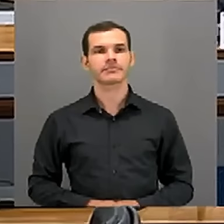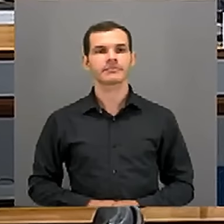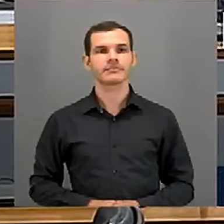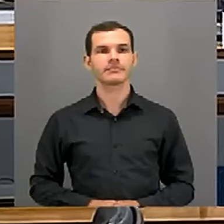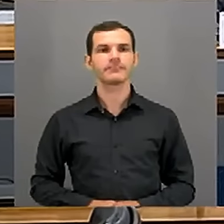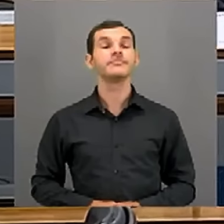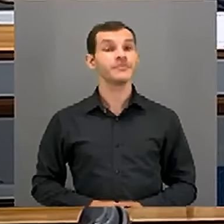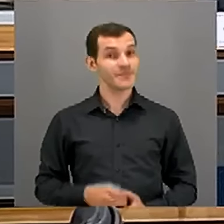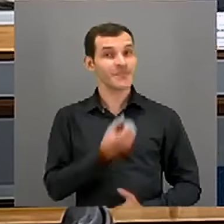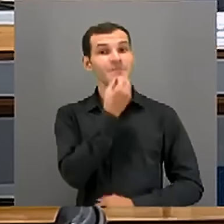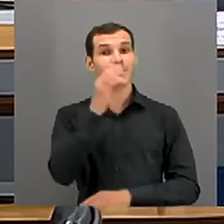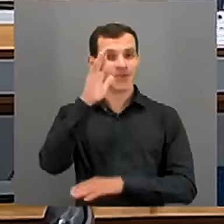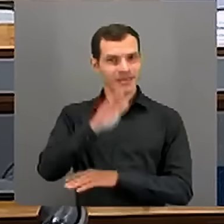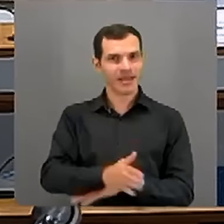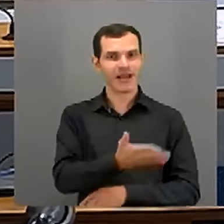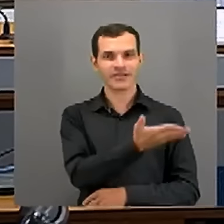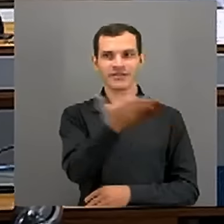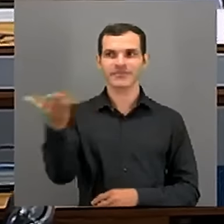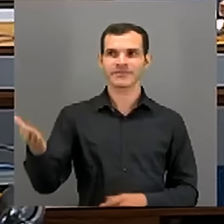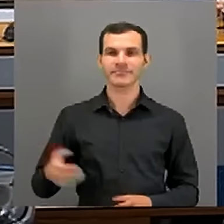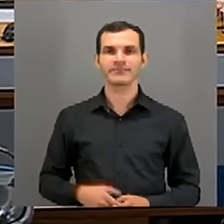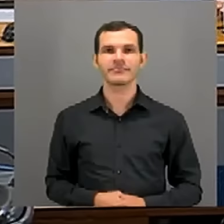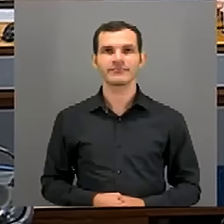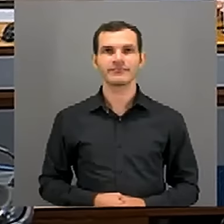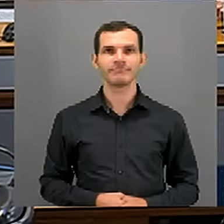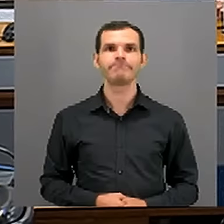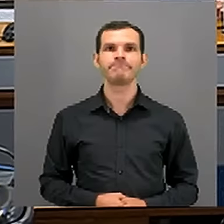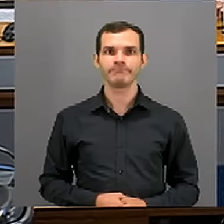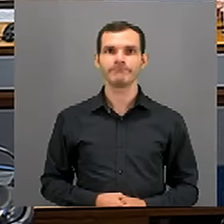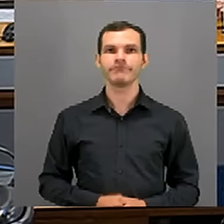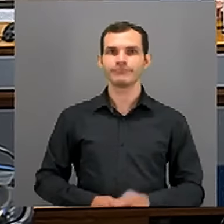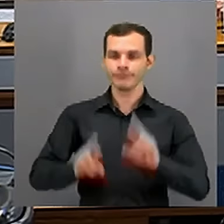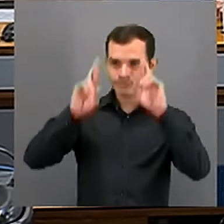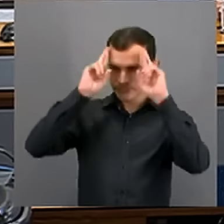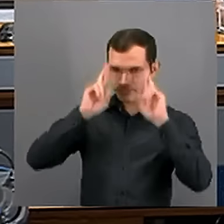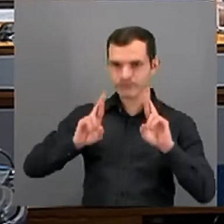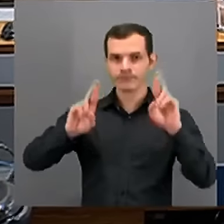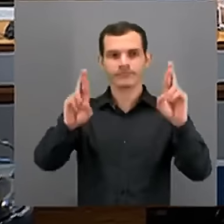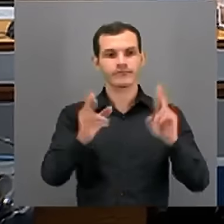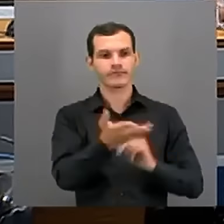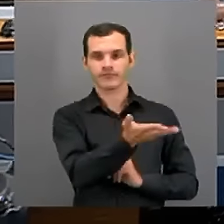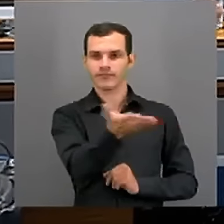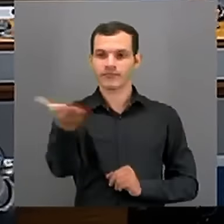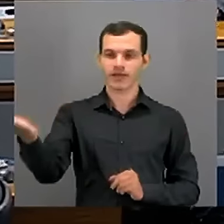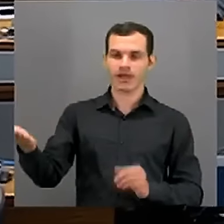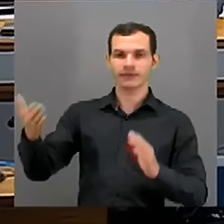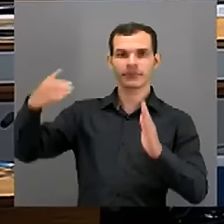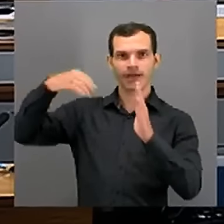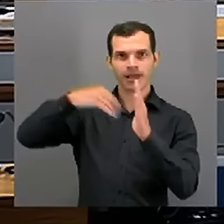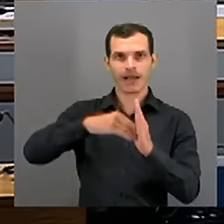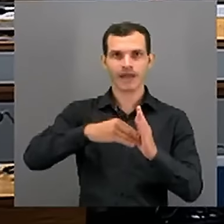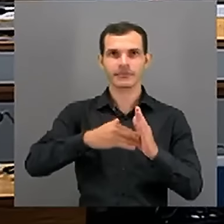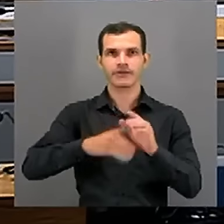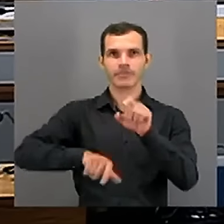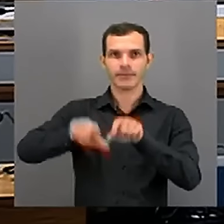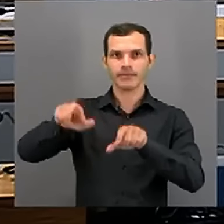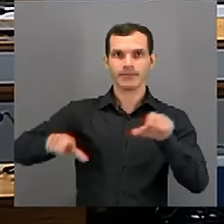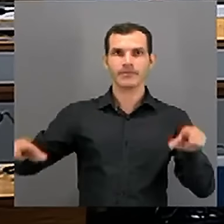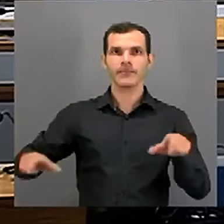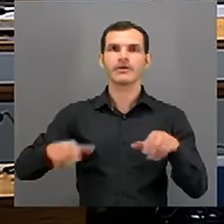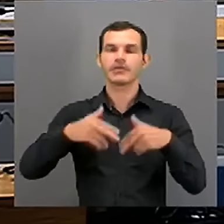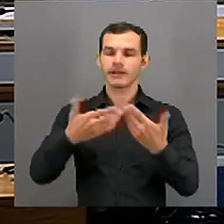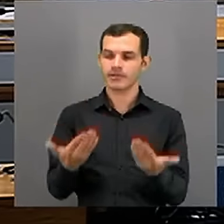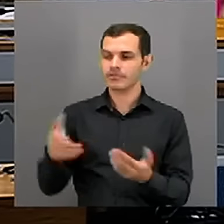Boa tarde a todos. Eu respeito a casa, respeito os senhores, mas por ordem dos meus advogados, eu permanecerei em